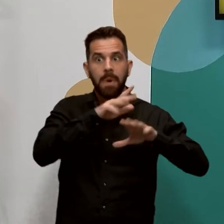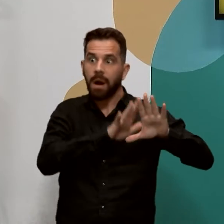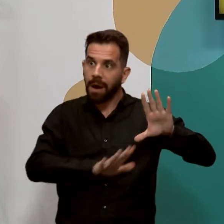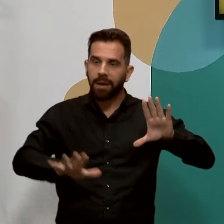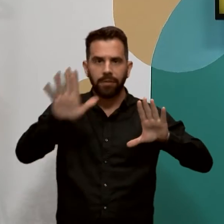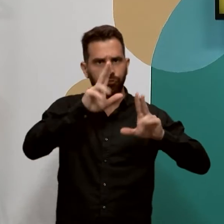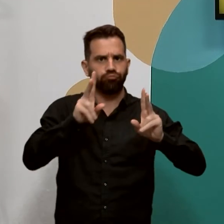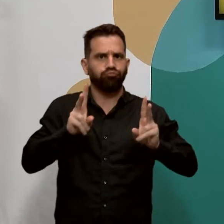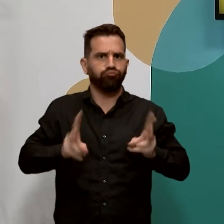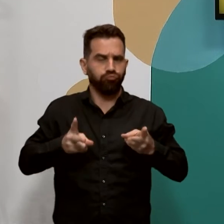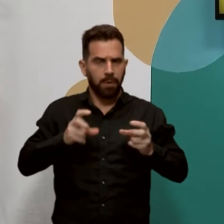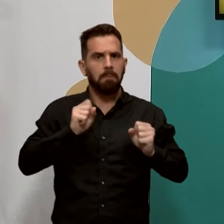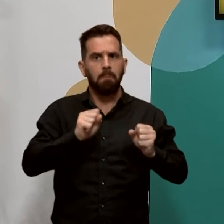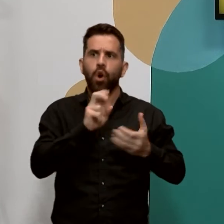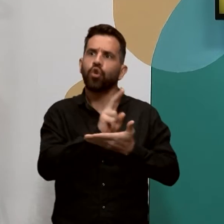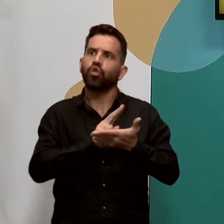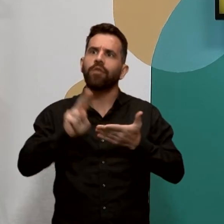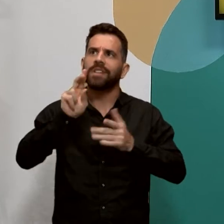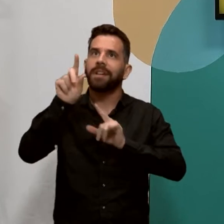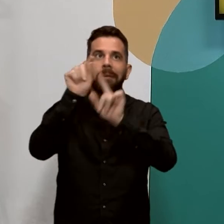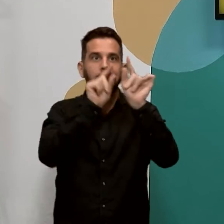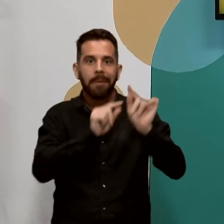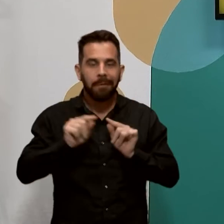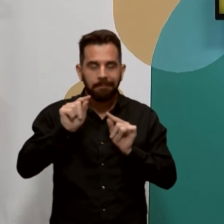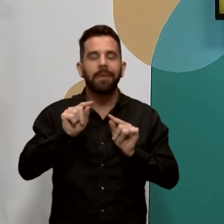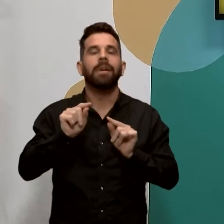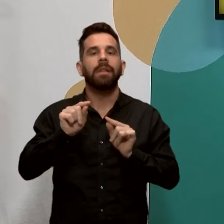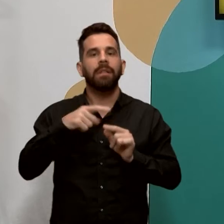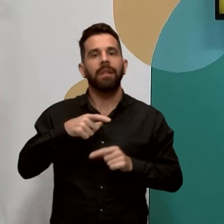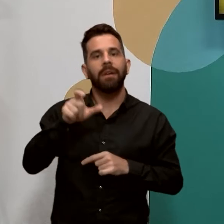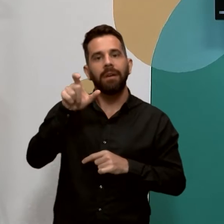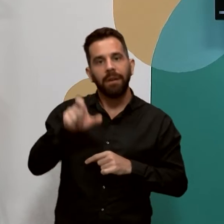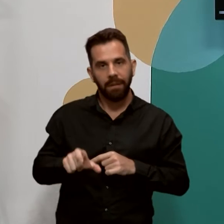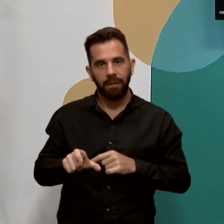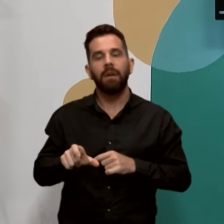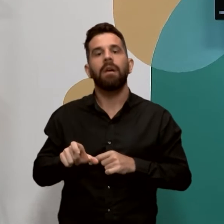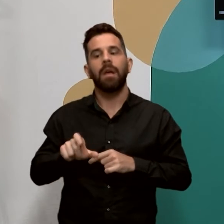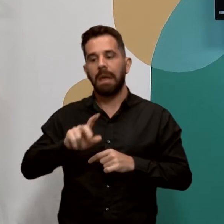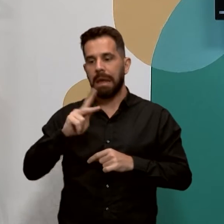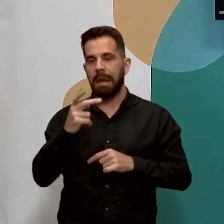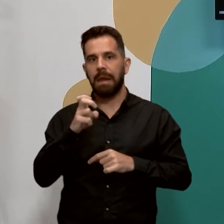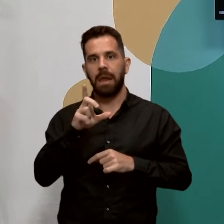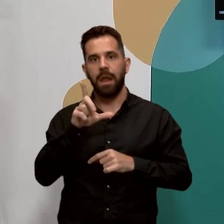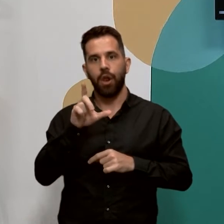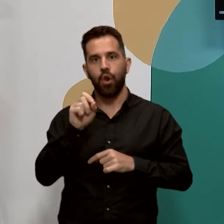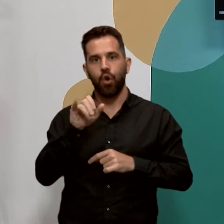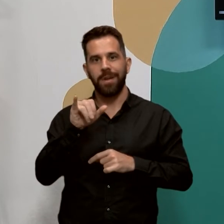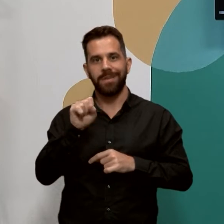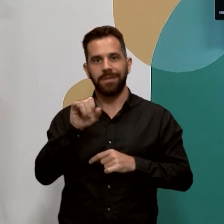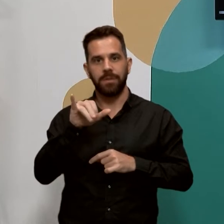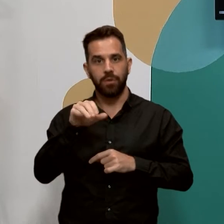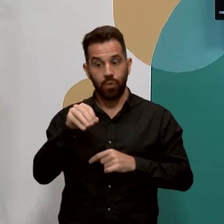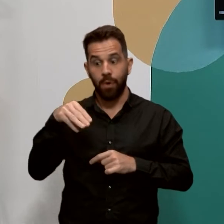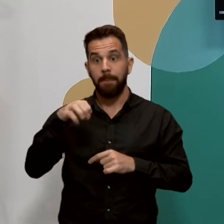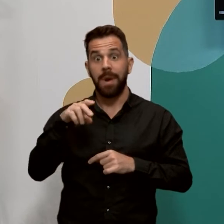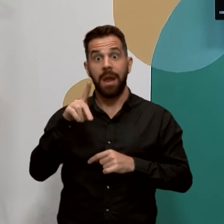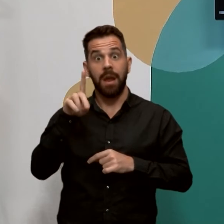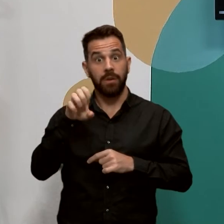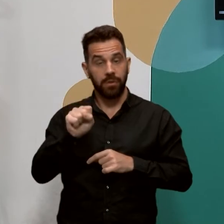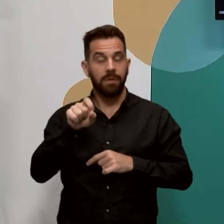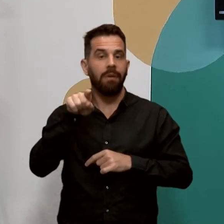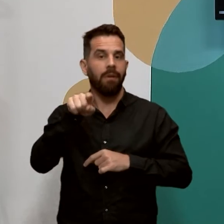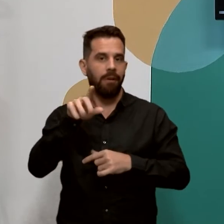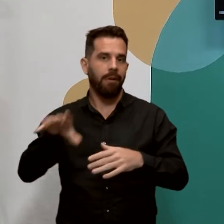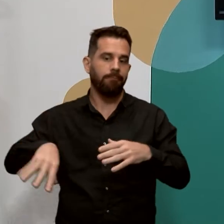outra universidade brasileira. O Heloísio Mendes está falando aqui para a gente direto da Prograde, a Pró-Reitoria de Graduação da UFG, para